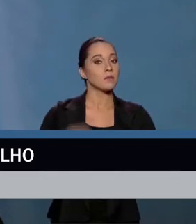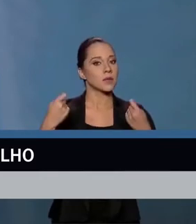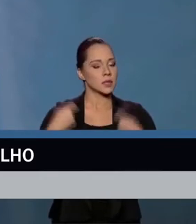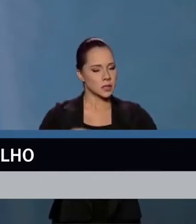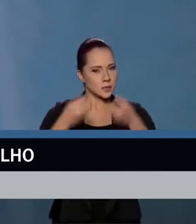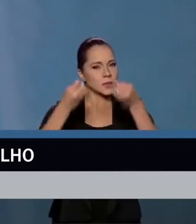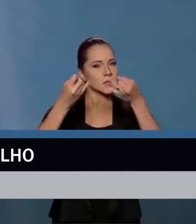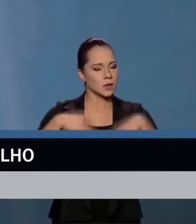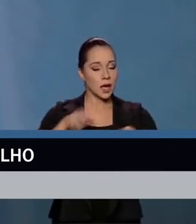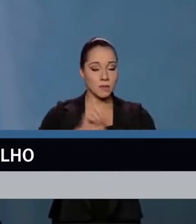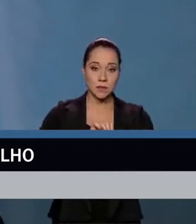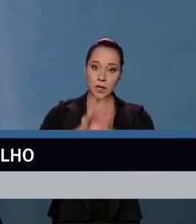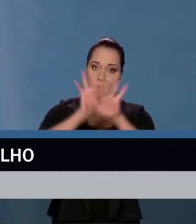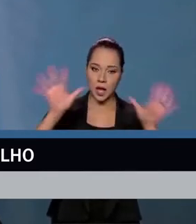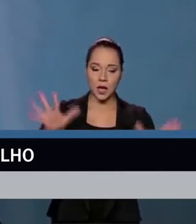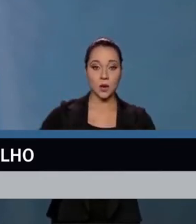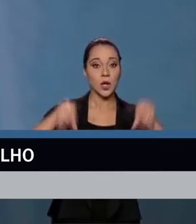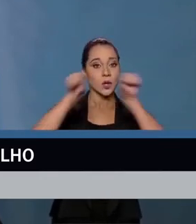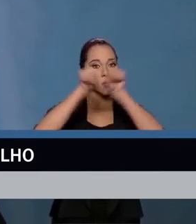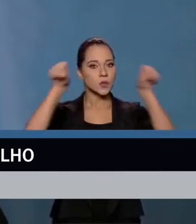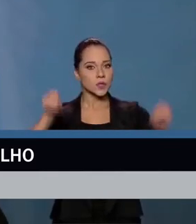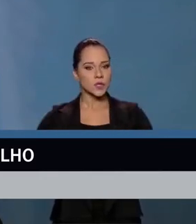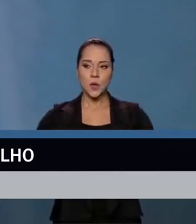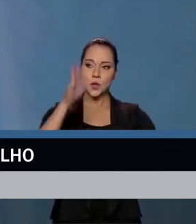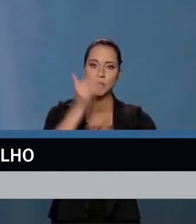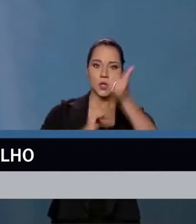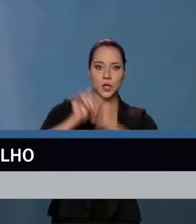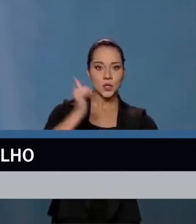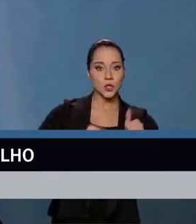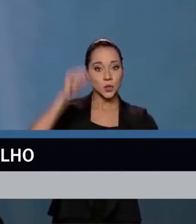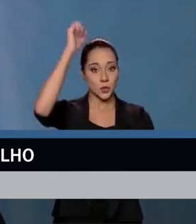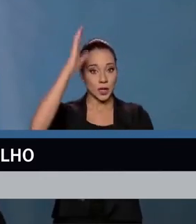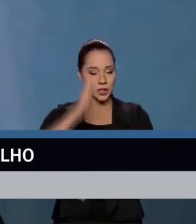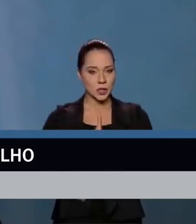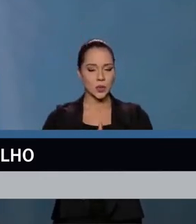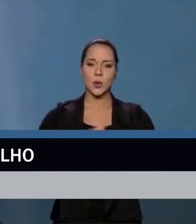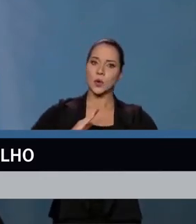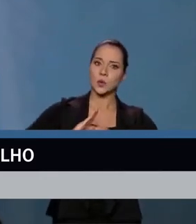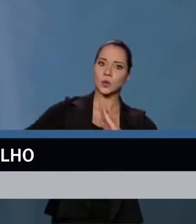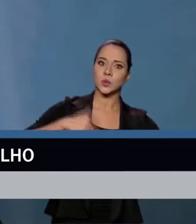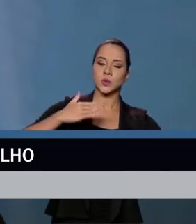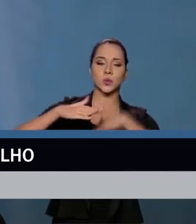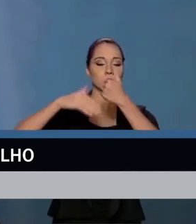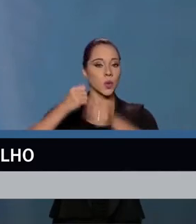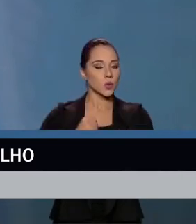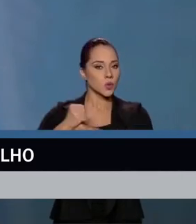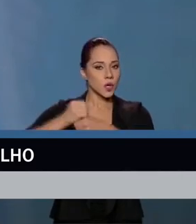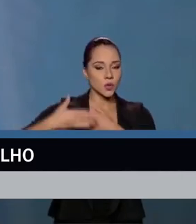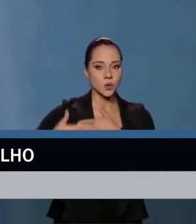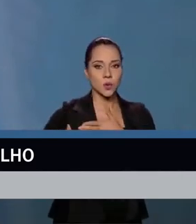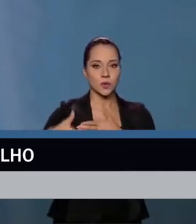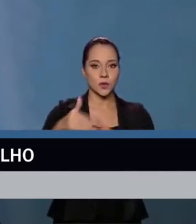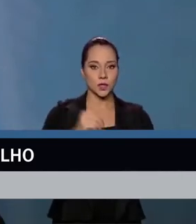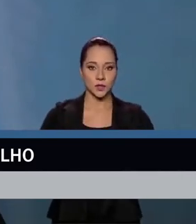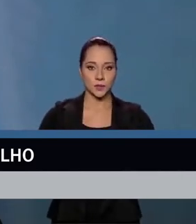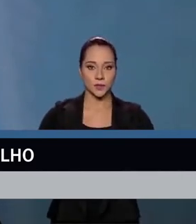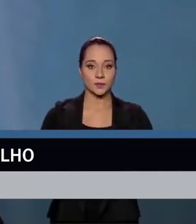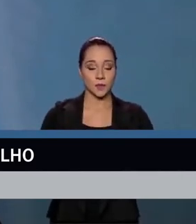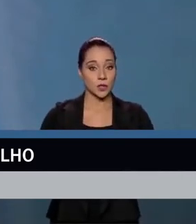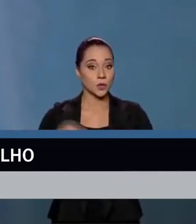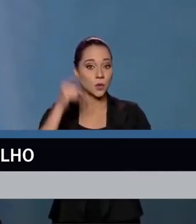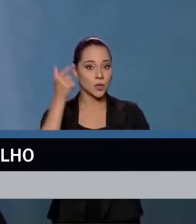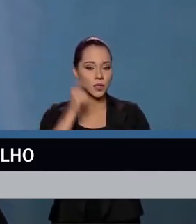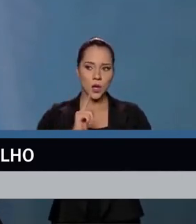deixar claro que o sistema elétrico brasileiro evoluiu muito nos últimos anos.